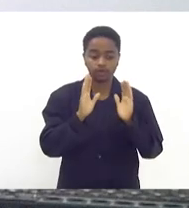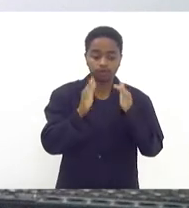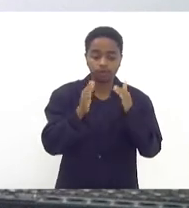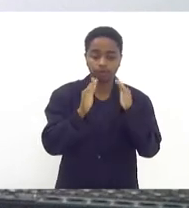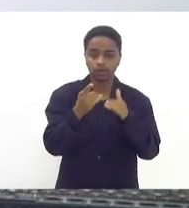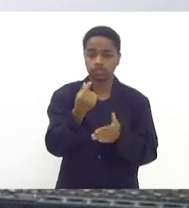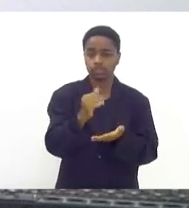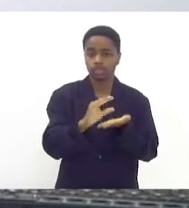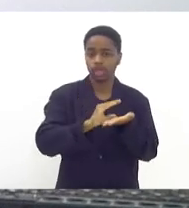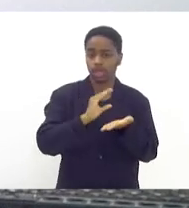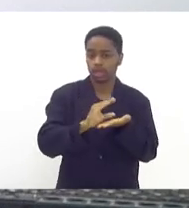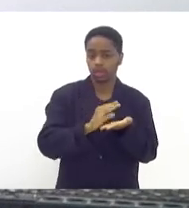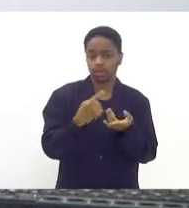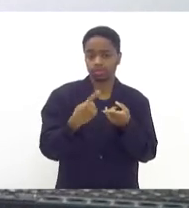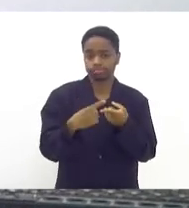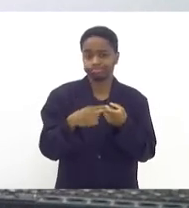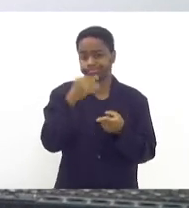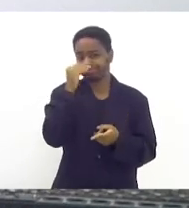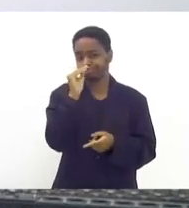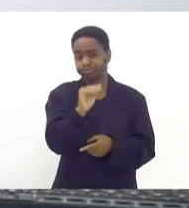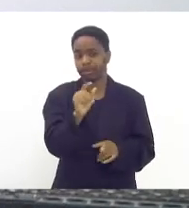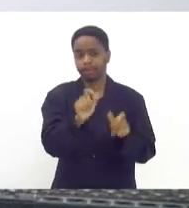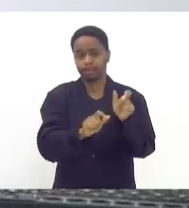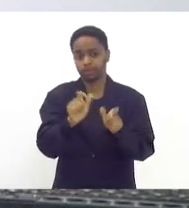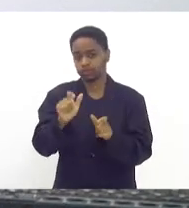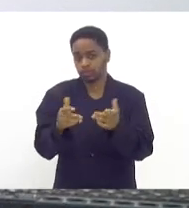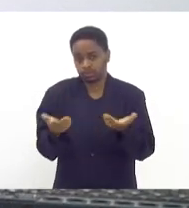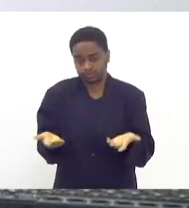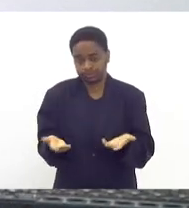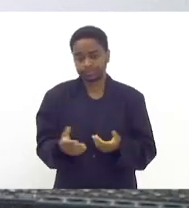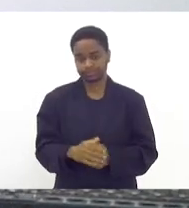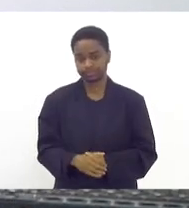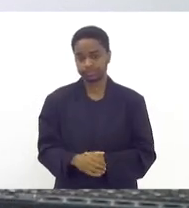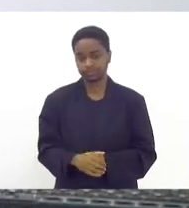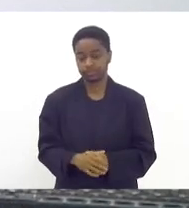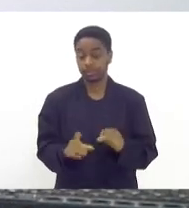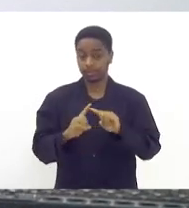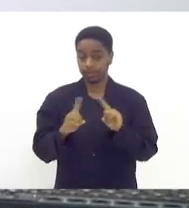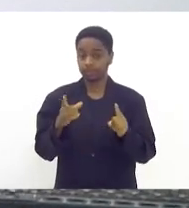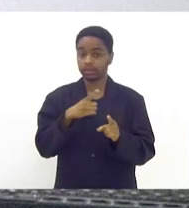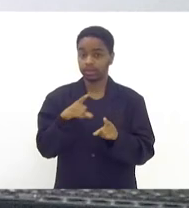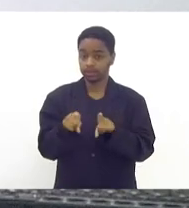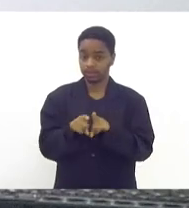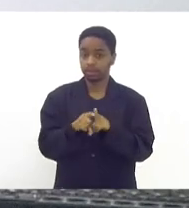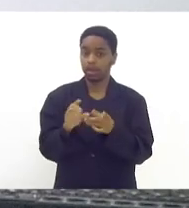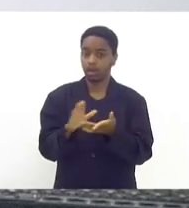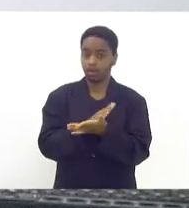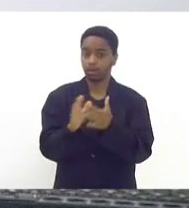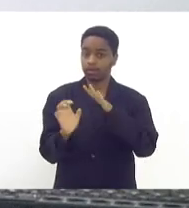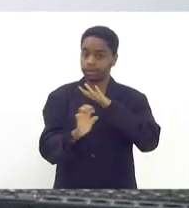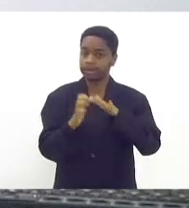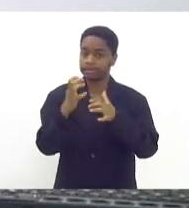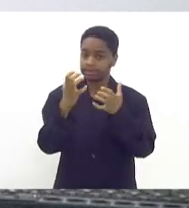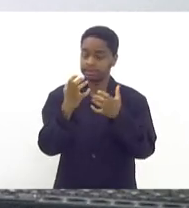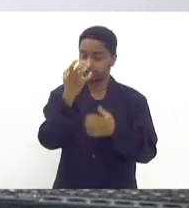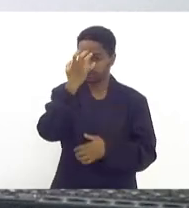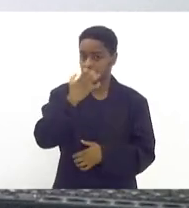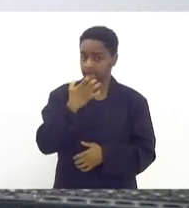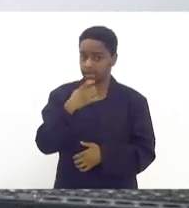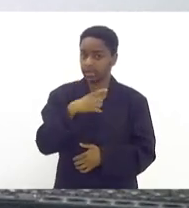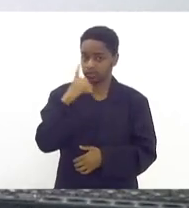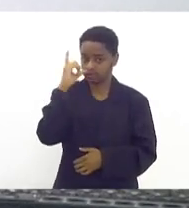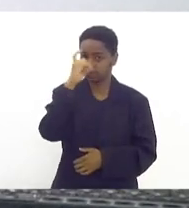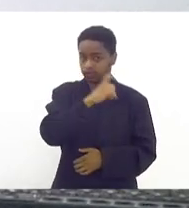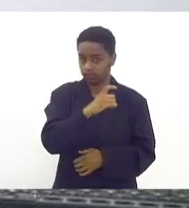né estão jogando com a vida das pessoas estão brincando com a vida das pessoas mas a gente também tem empresas sérias que estão passando dificuldade por